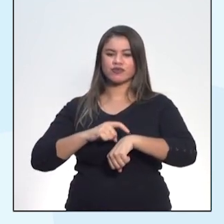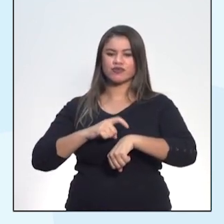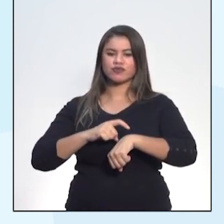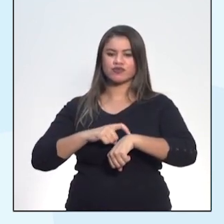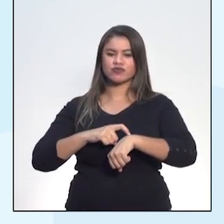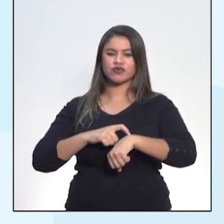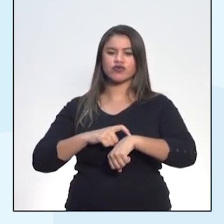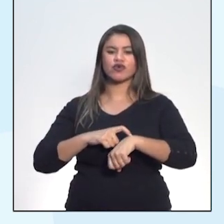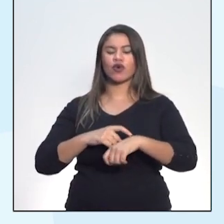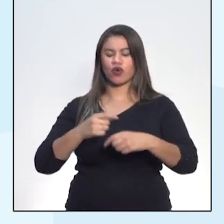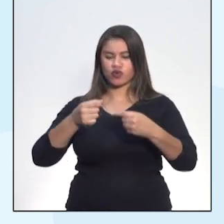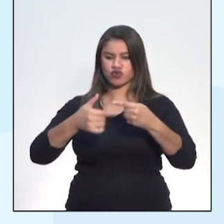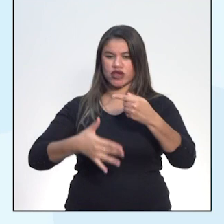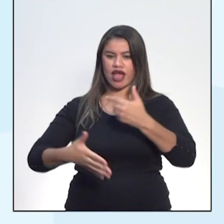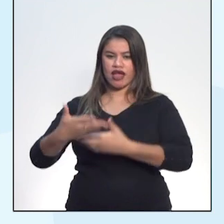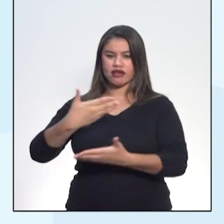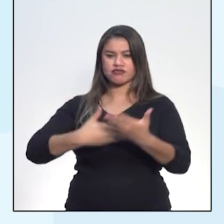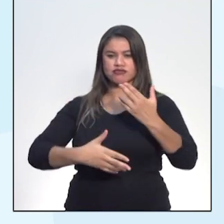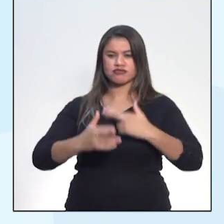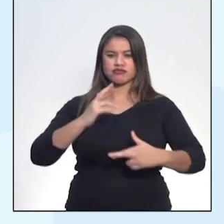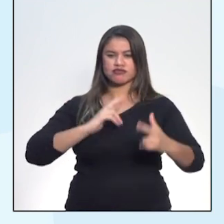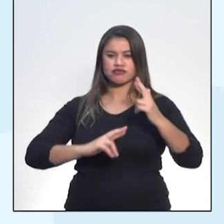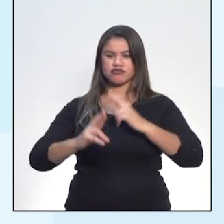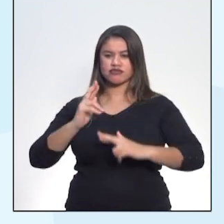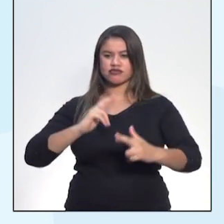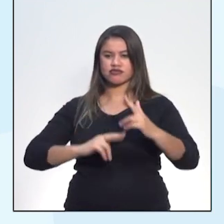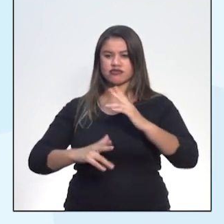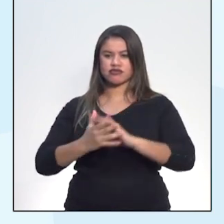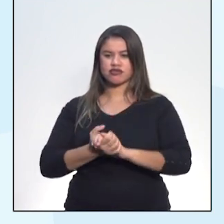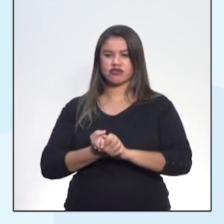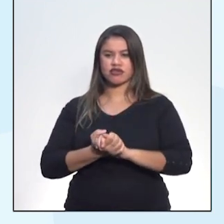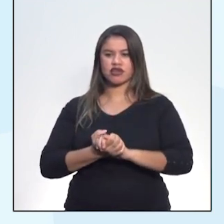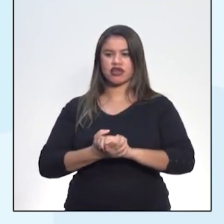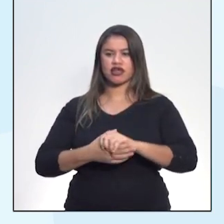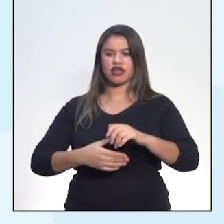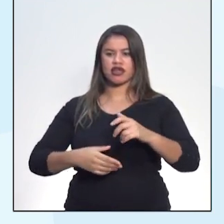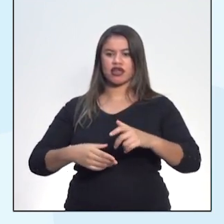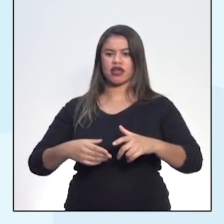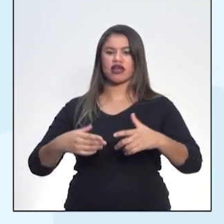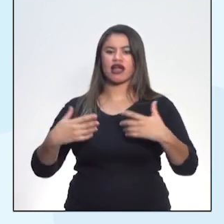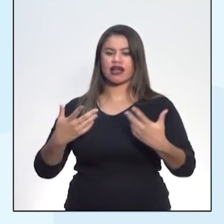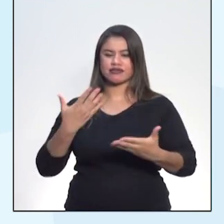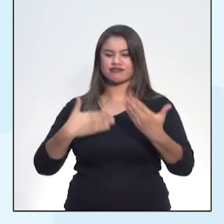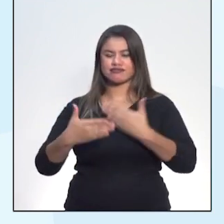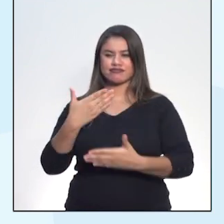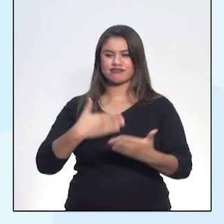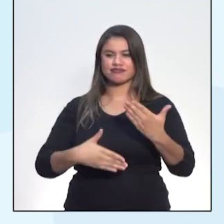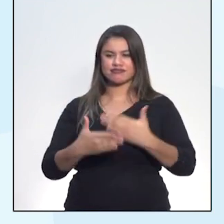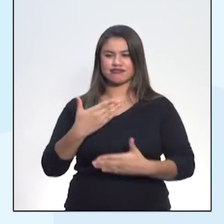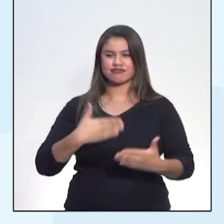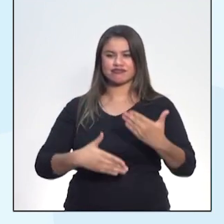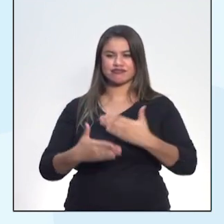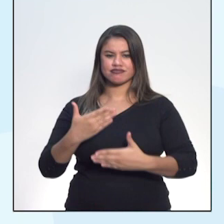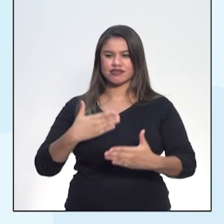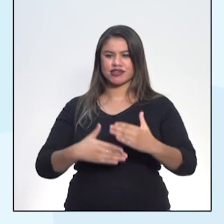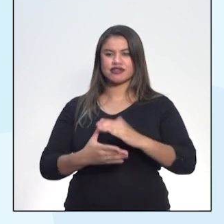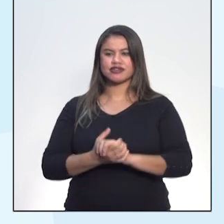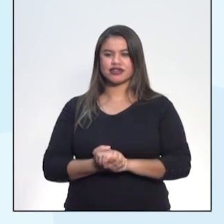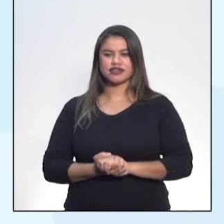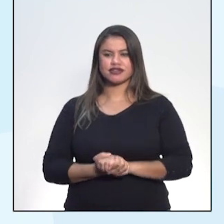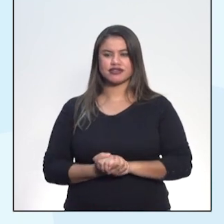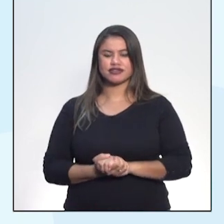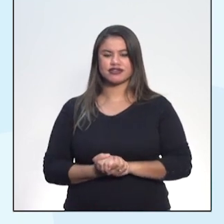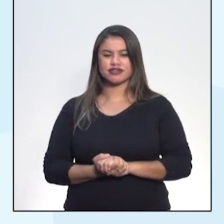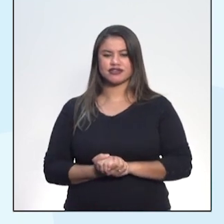Coloquem no chat, compartilhem conosco, que nós vamos estar dialogando com vocês. Ok? O que é capitalismo?